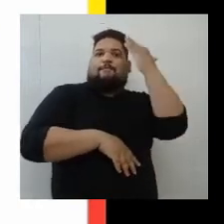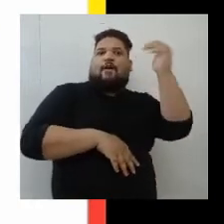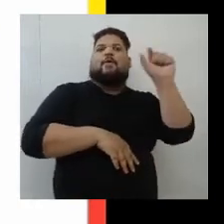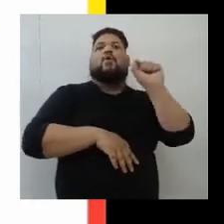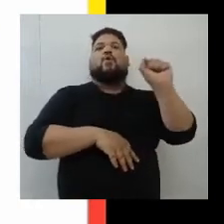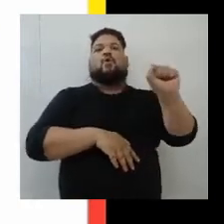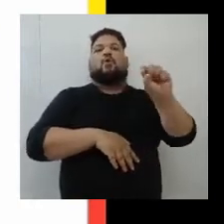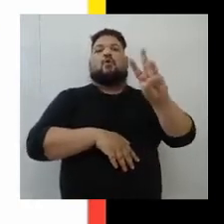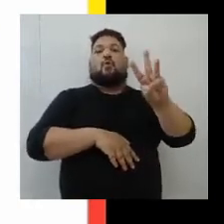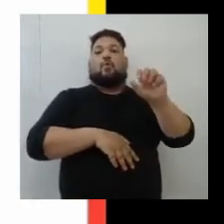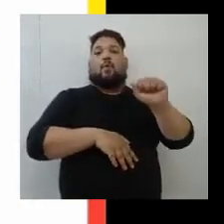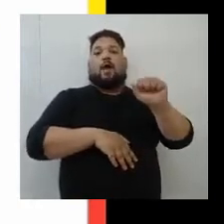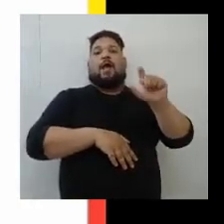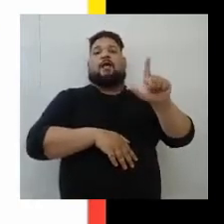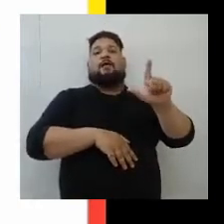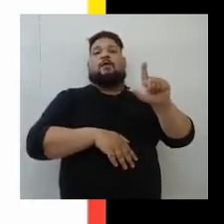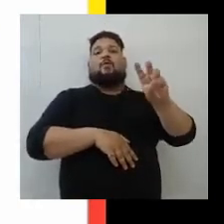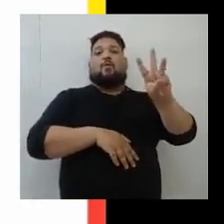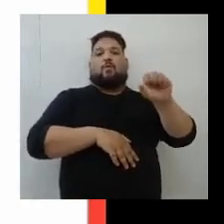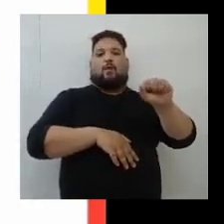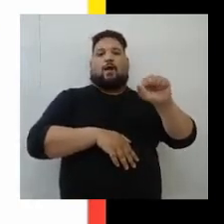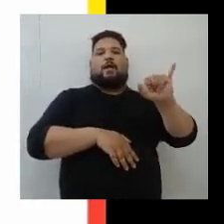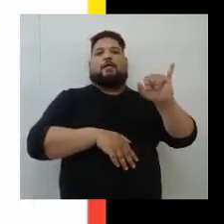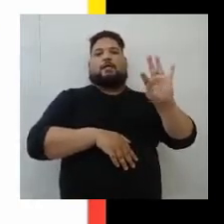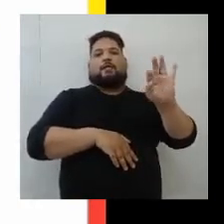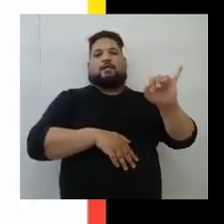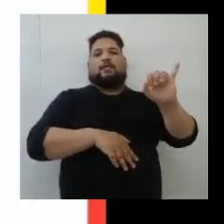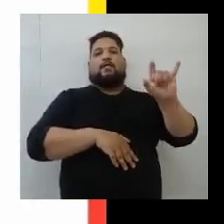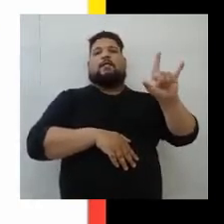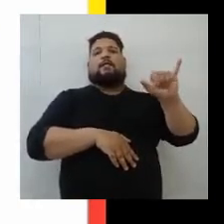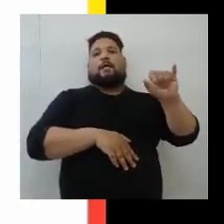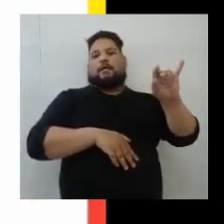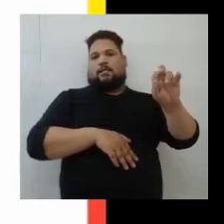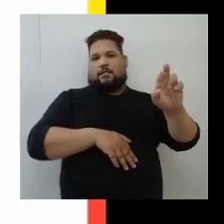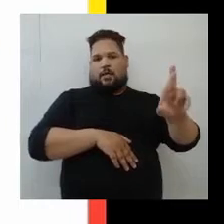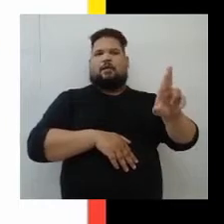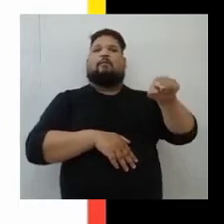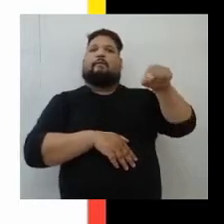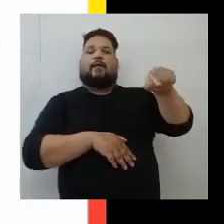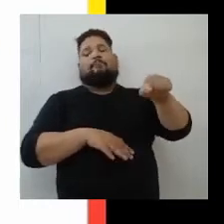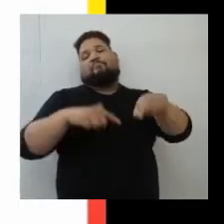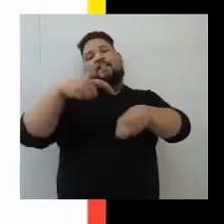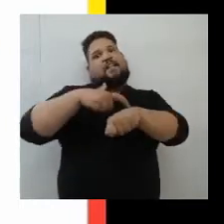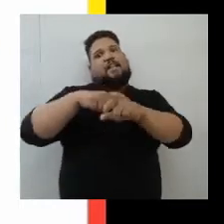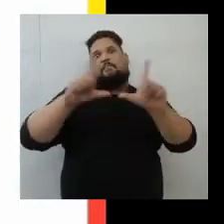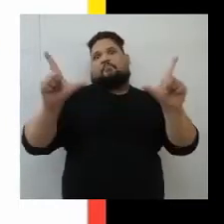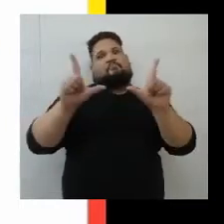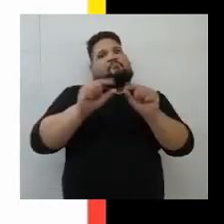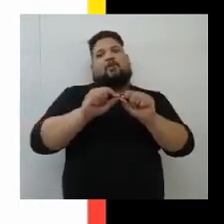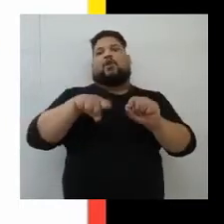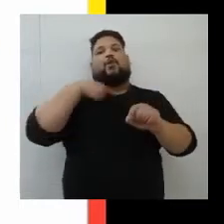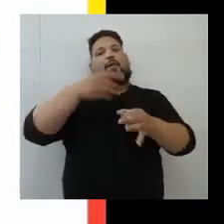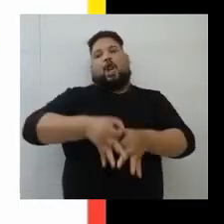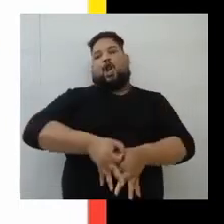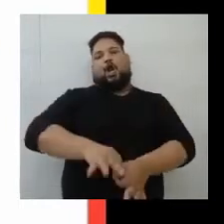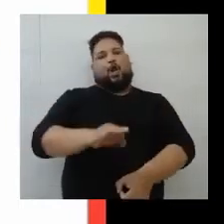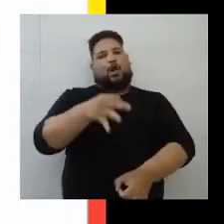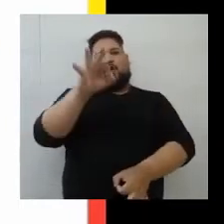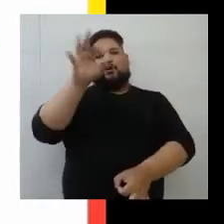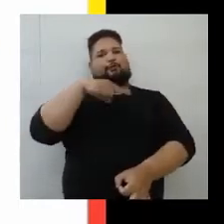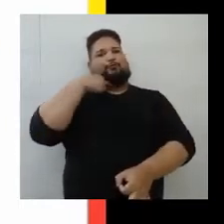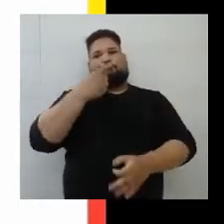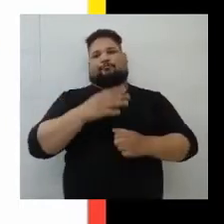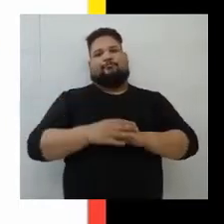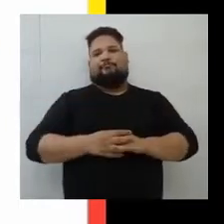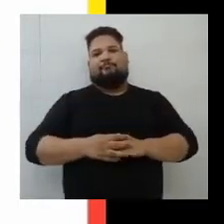de White Tyler. Mas isso fica para um outro momento. Nosso tempo, infelizmente, não permite uma abordagem mais